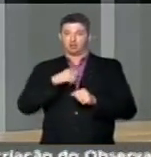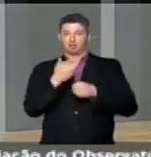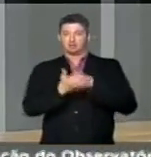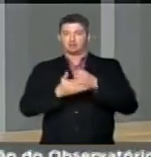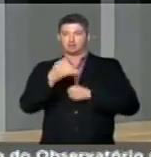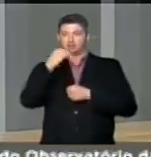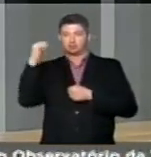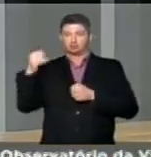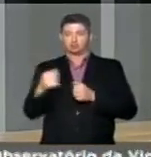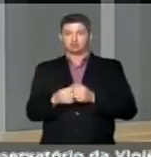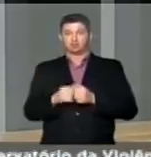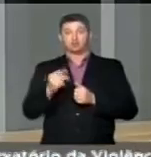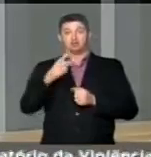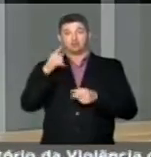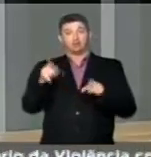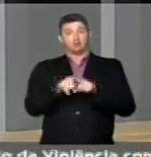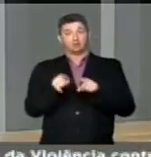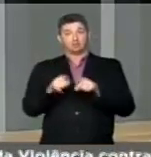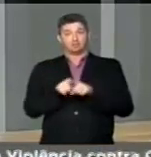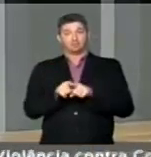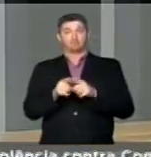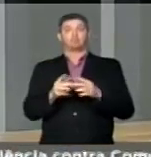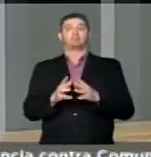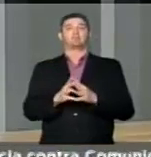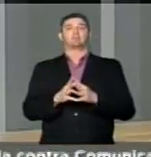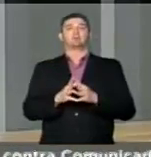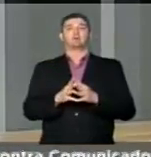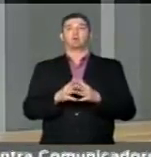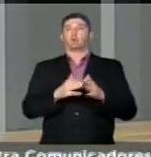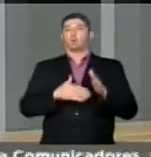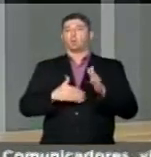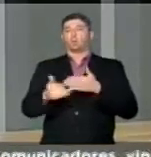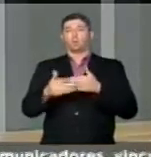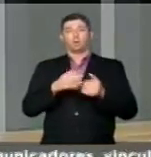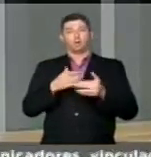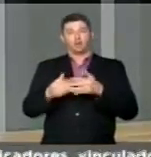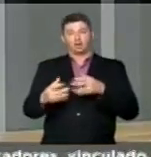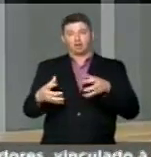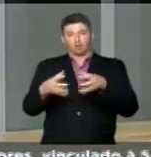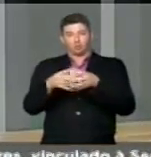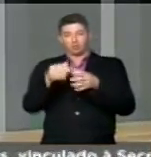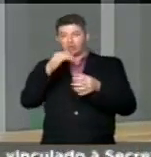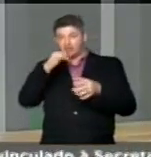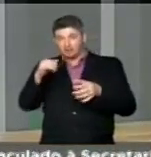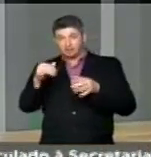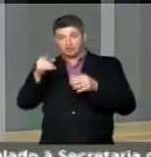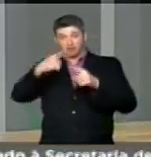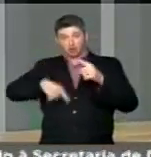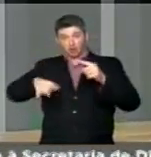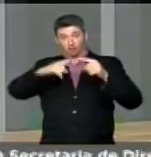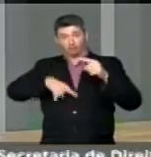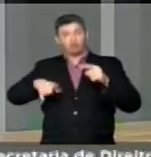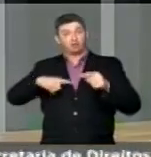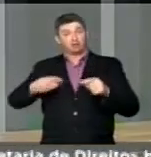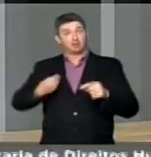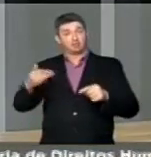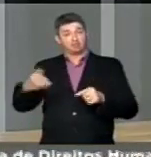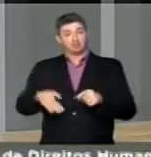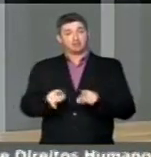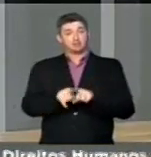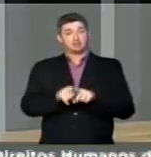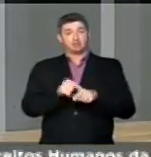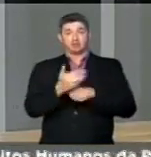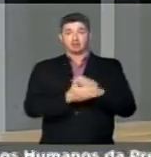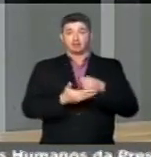energética. Disse ainda a presidente, todas as fontes de energias renováveis terão sua participação em nossa